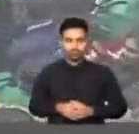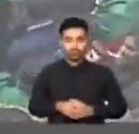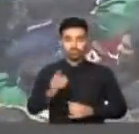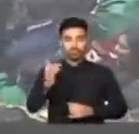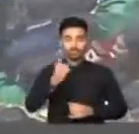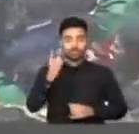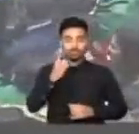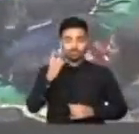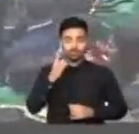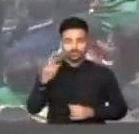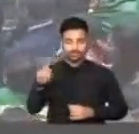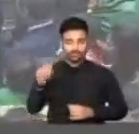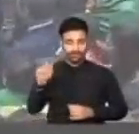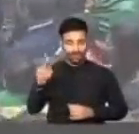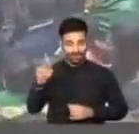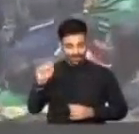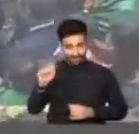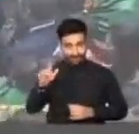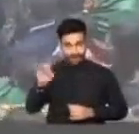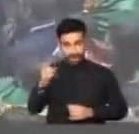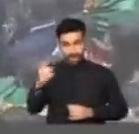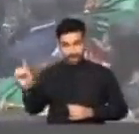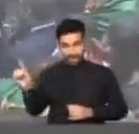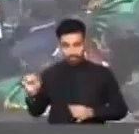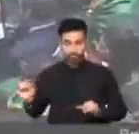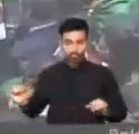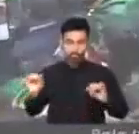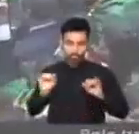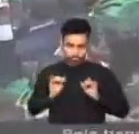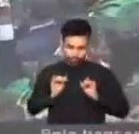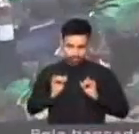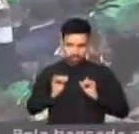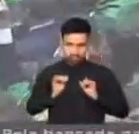Deputado Cacá Leão se absteve.